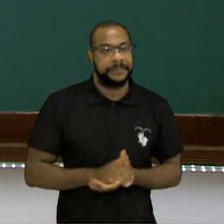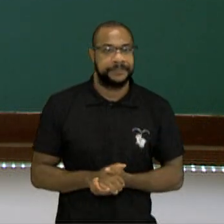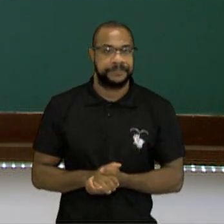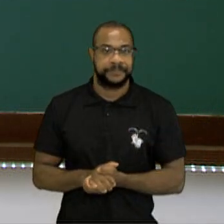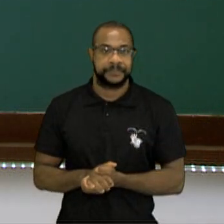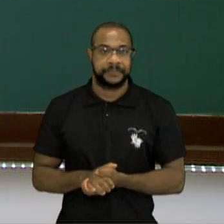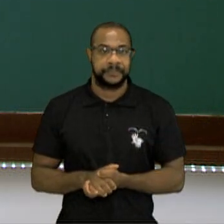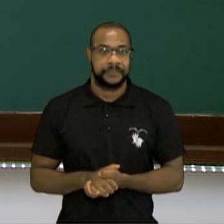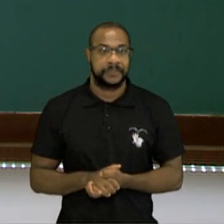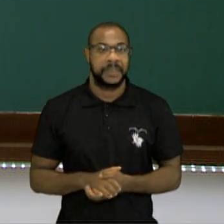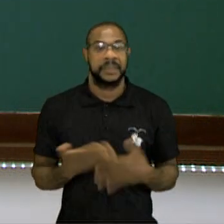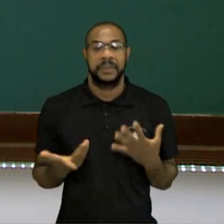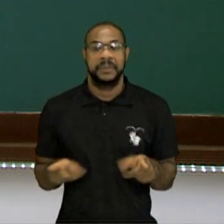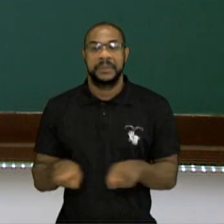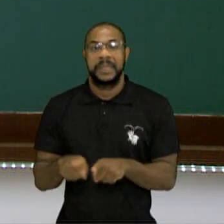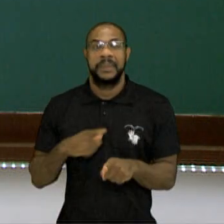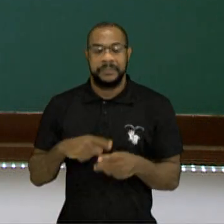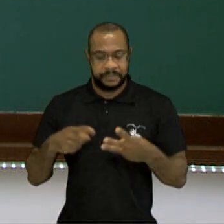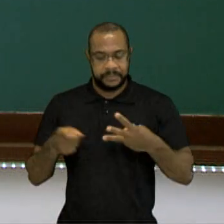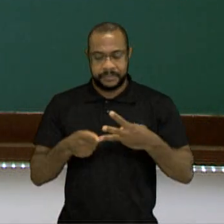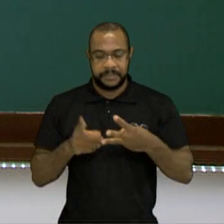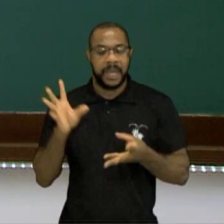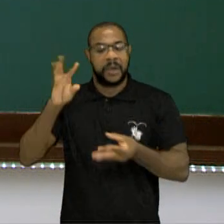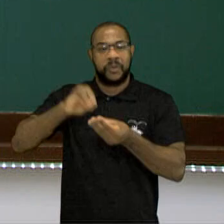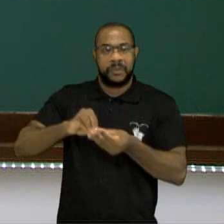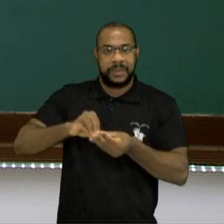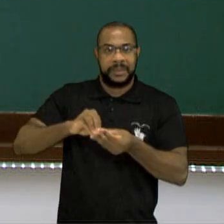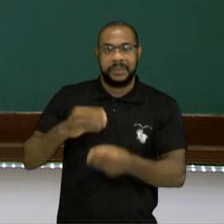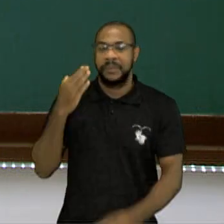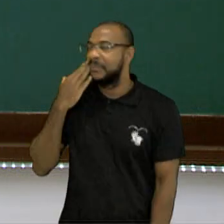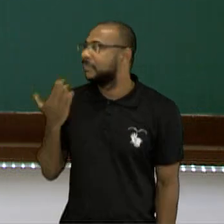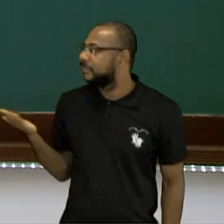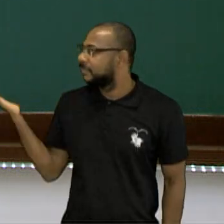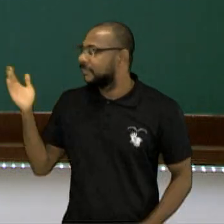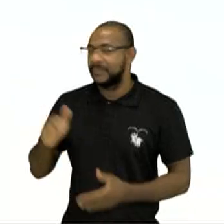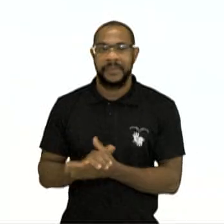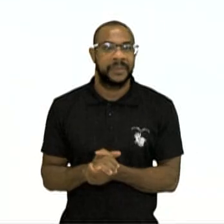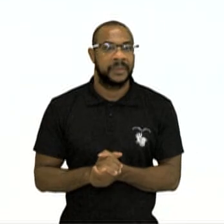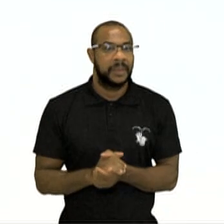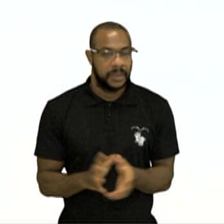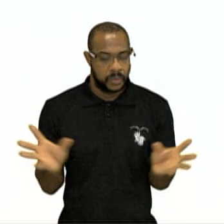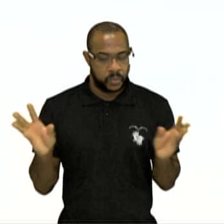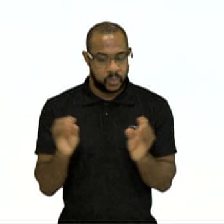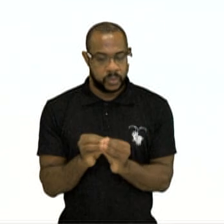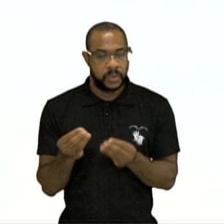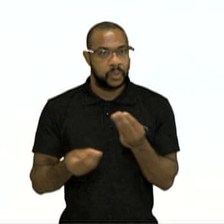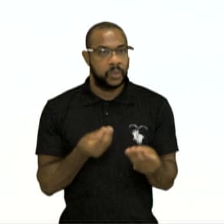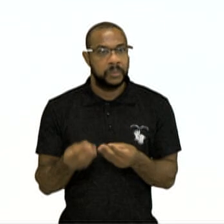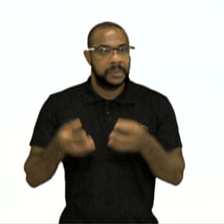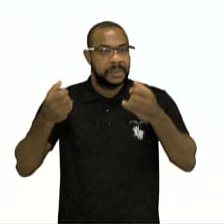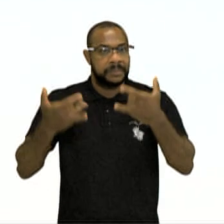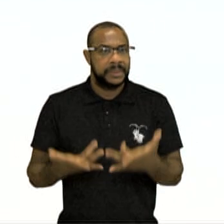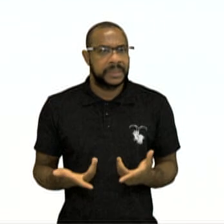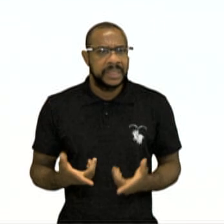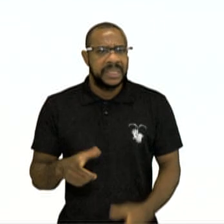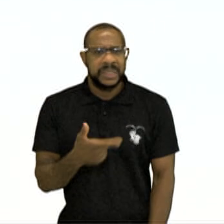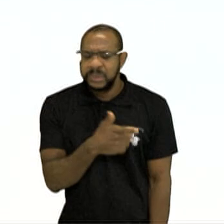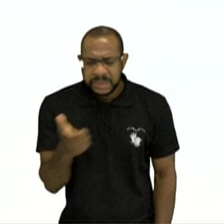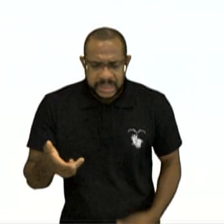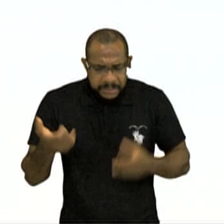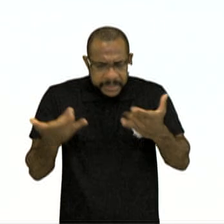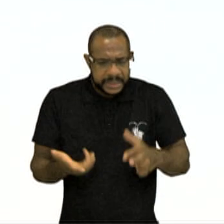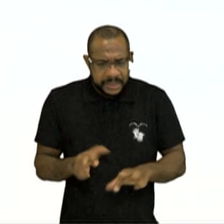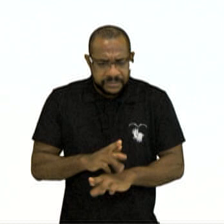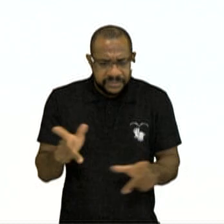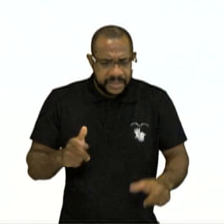E por fim ela traz uma conclusão, uma retomada das suas ideias. Como me explicam isso, se não há diferenças de